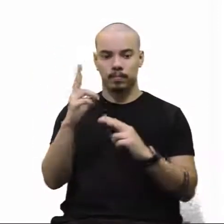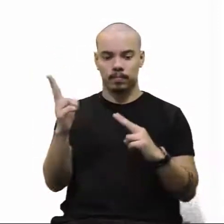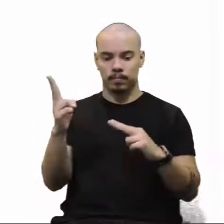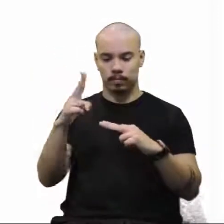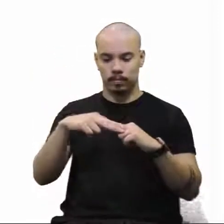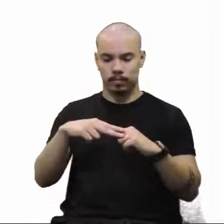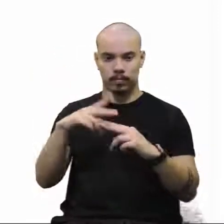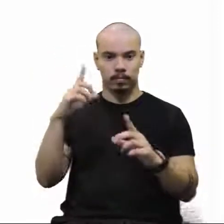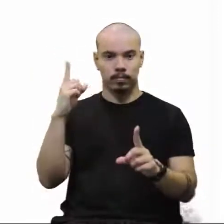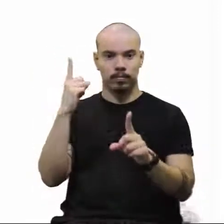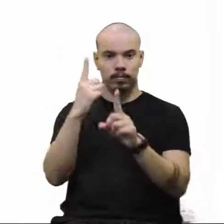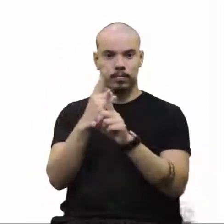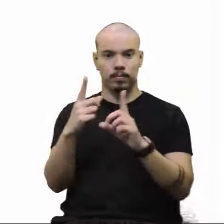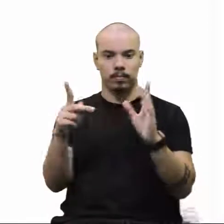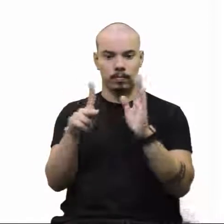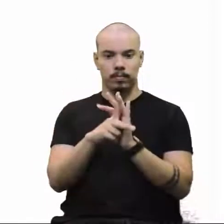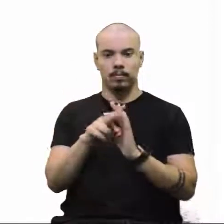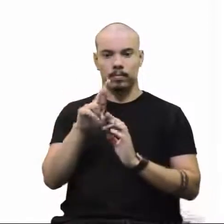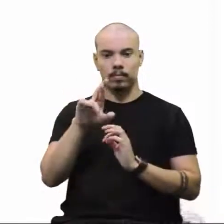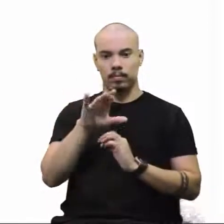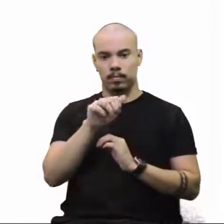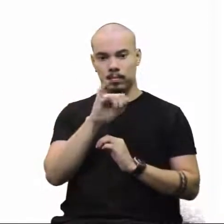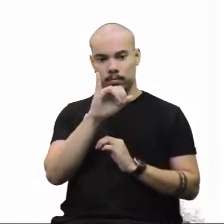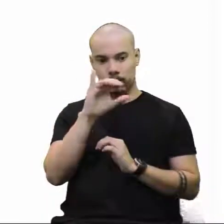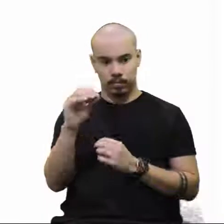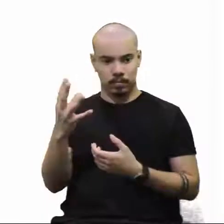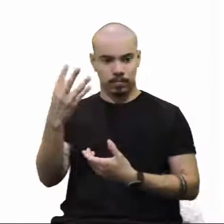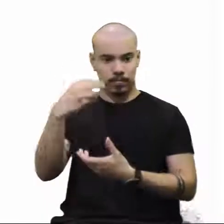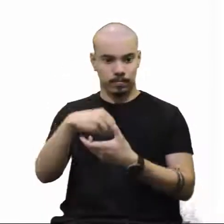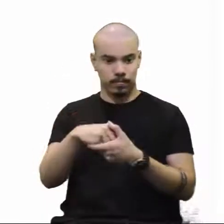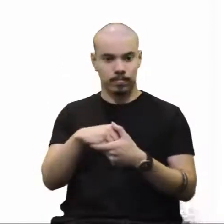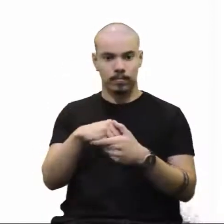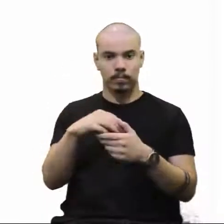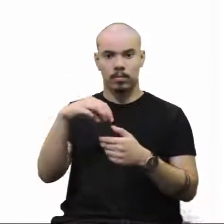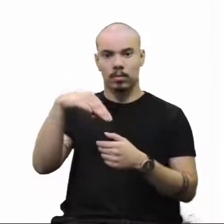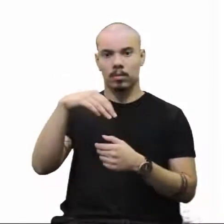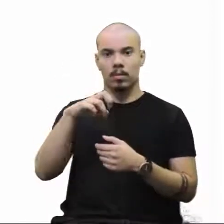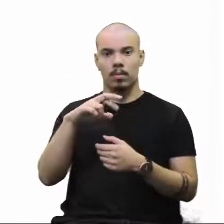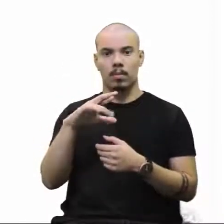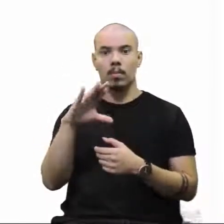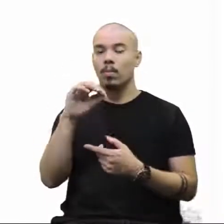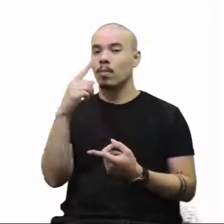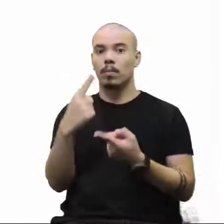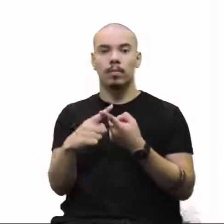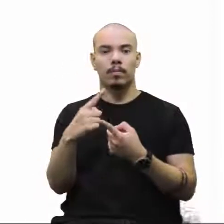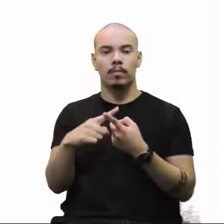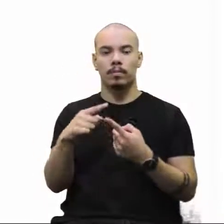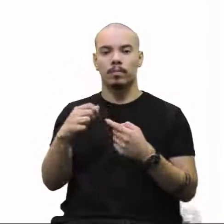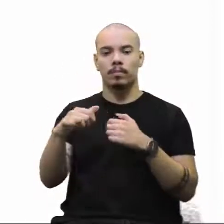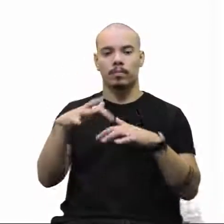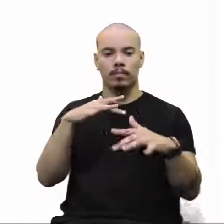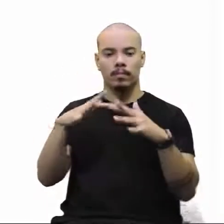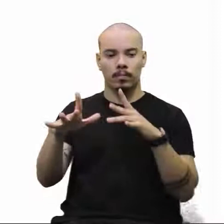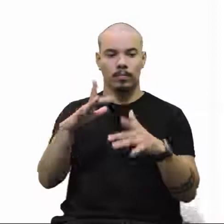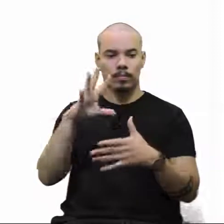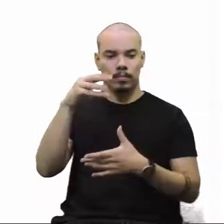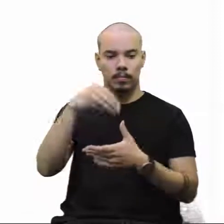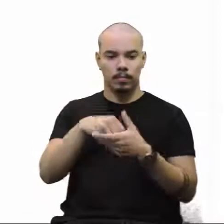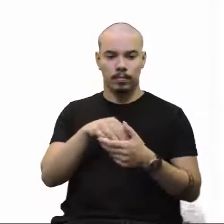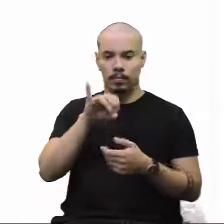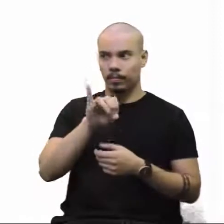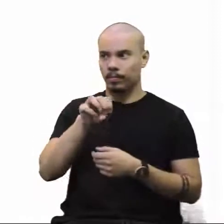da ponta de um raio da roda com mercúrio, devido ao campo magnético produzido pelo ímã